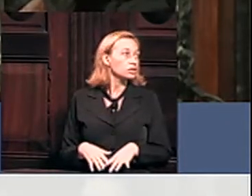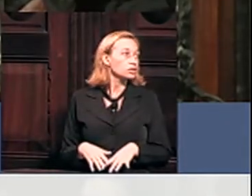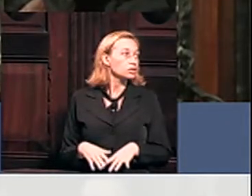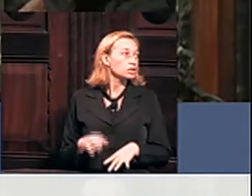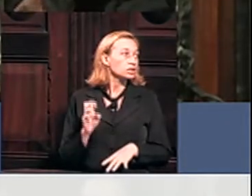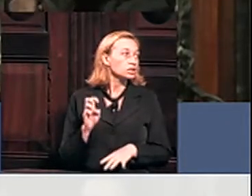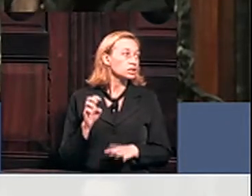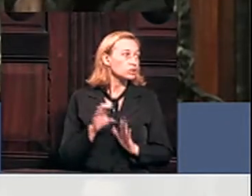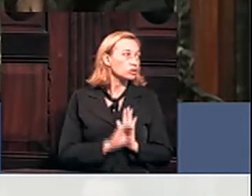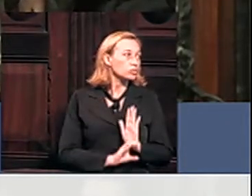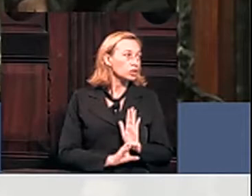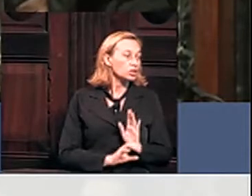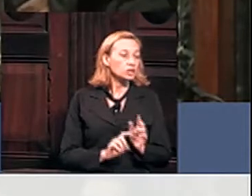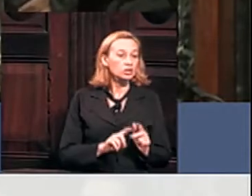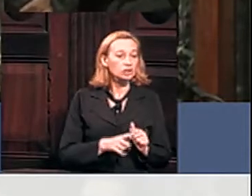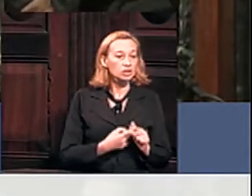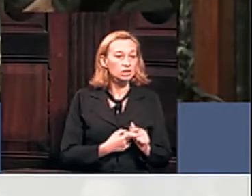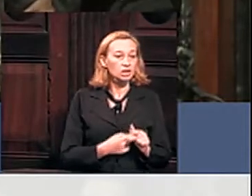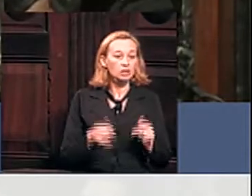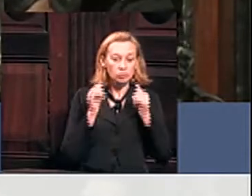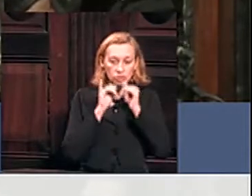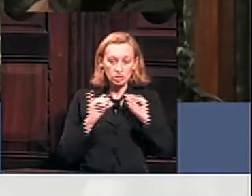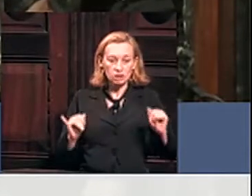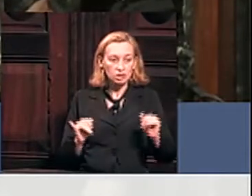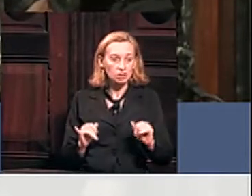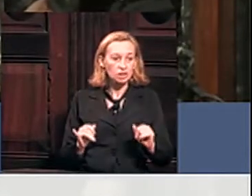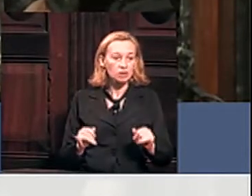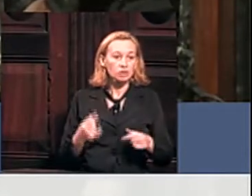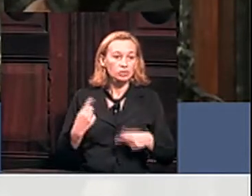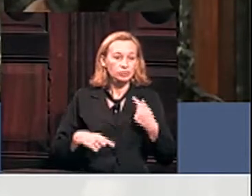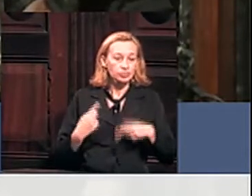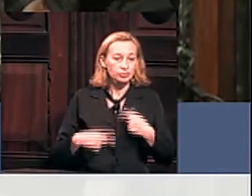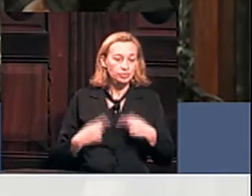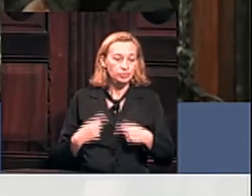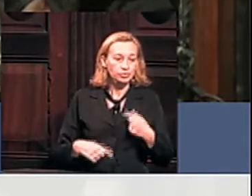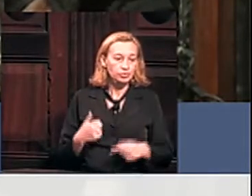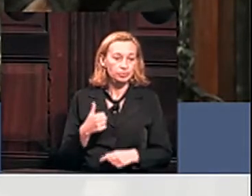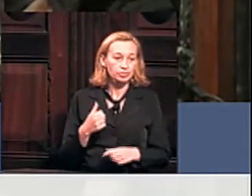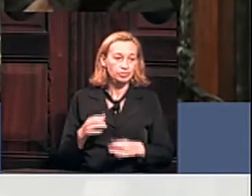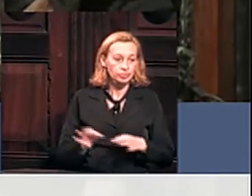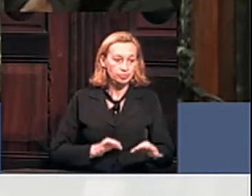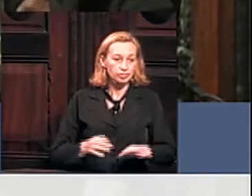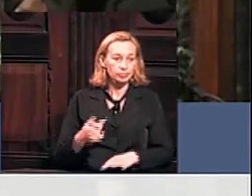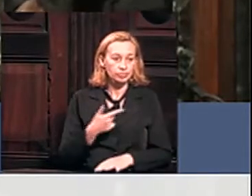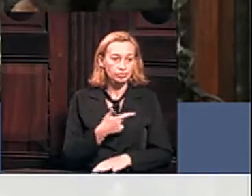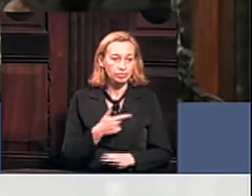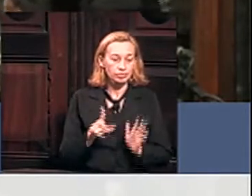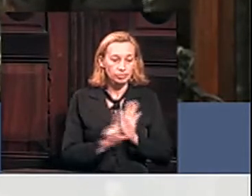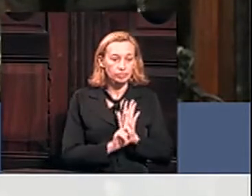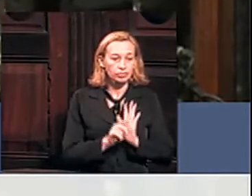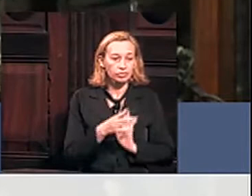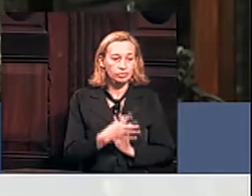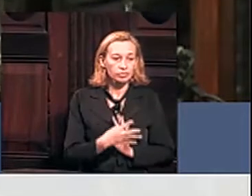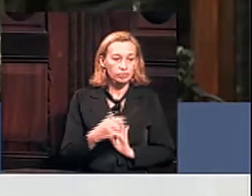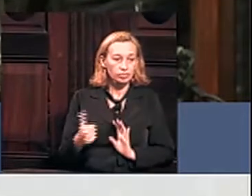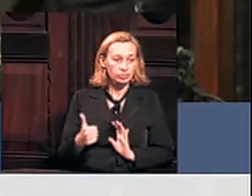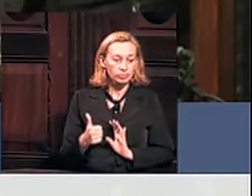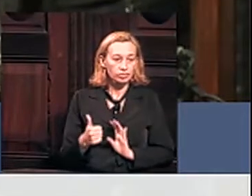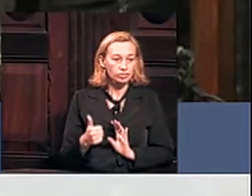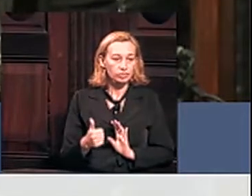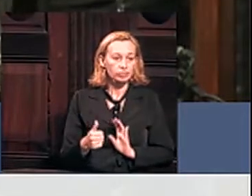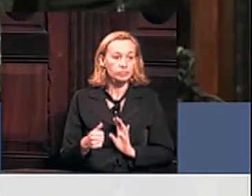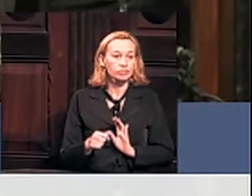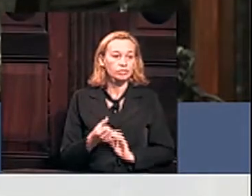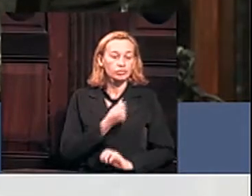emendas e retorna às comissões técnicas. Anuncie em regime de urgência e discussão única, projeto de lei 4120 de 2018, de autoria dos deputados Luiz Paulo,